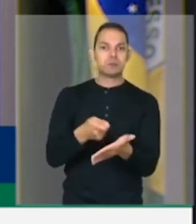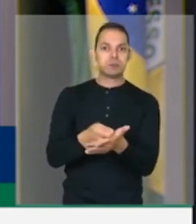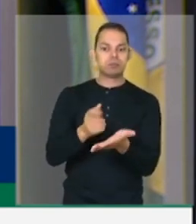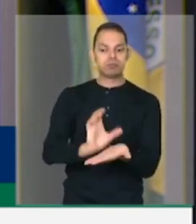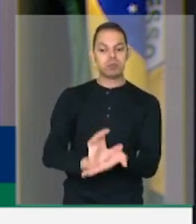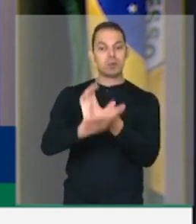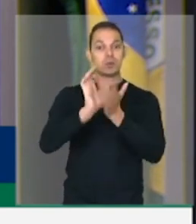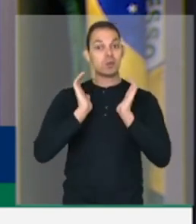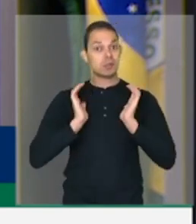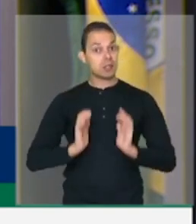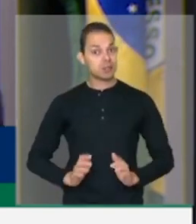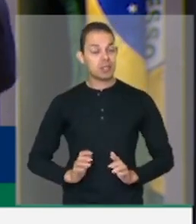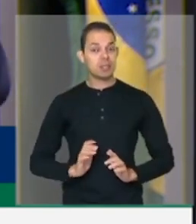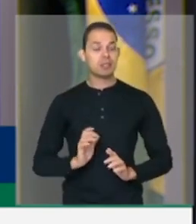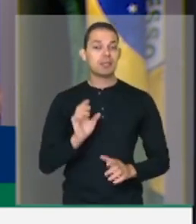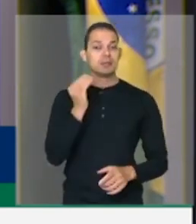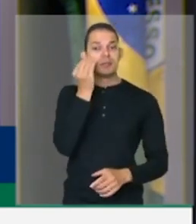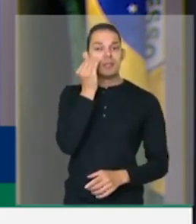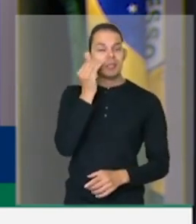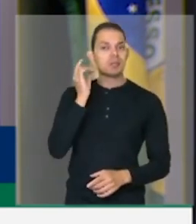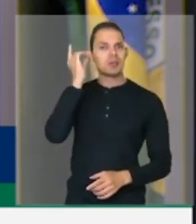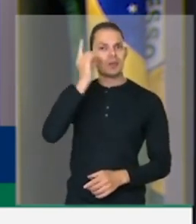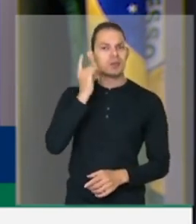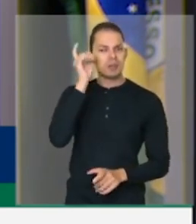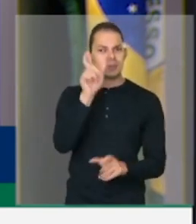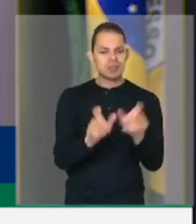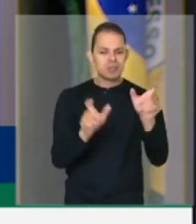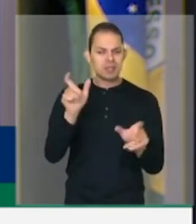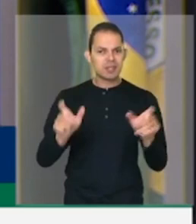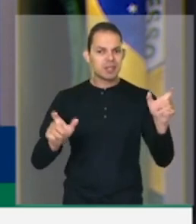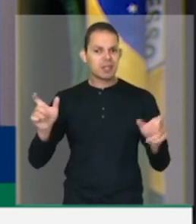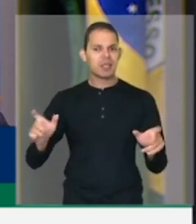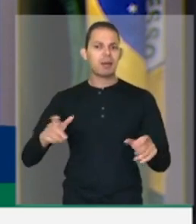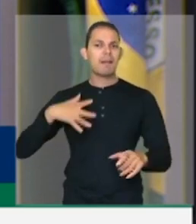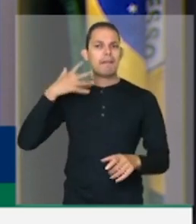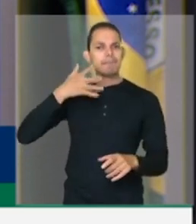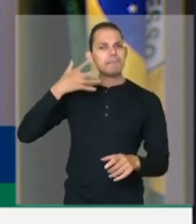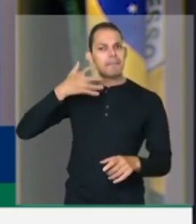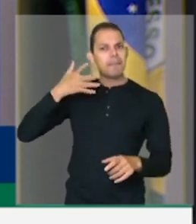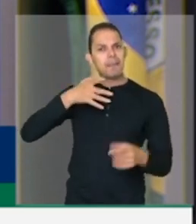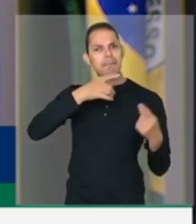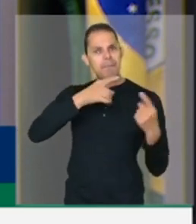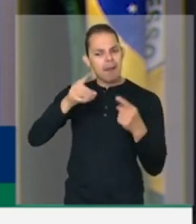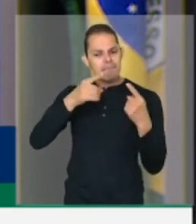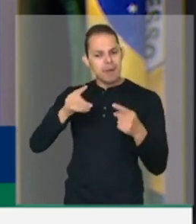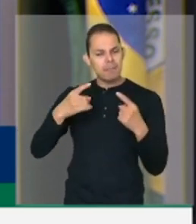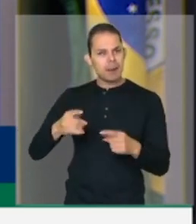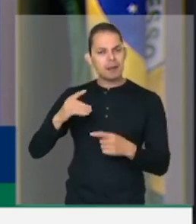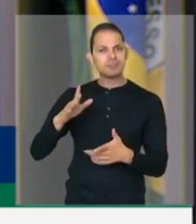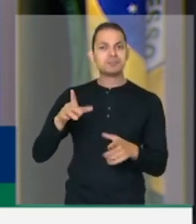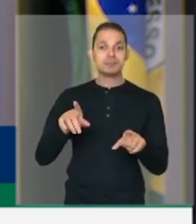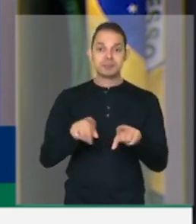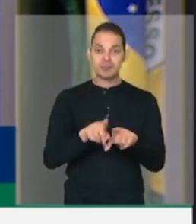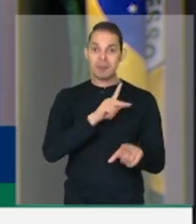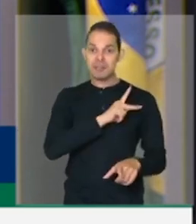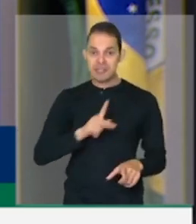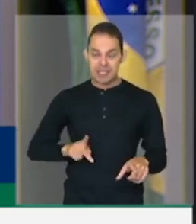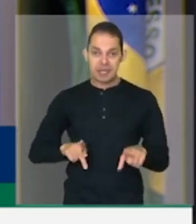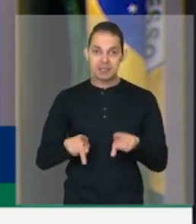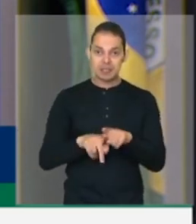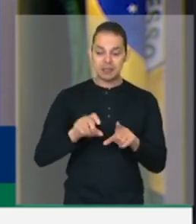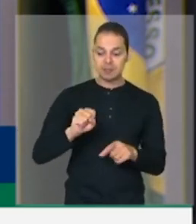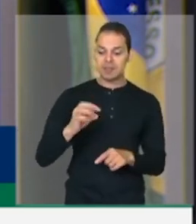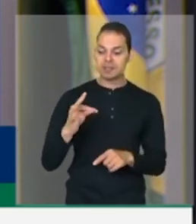parte do Conselho de ética para que os deputados que fala os nomes e protege para o presidente até mesmo para o Supremo Tribunal Federal